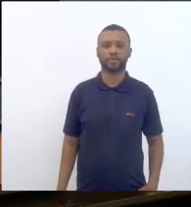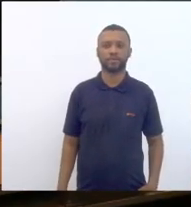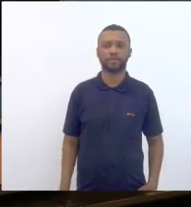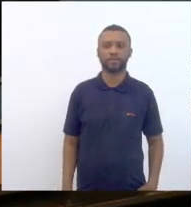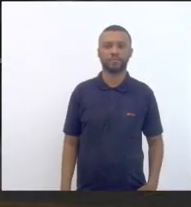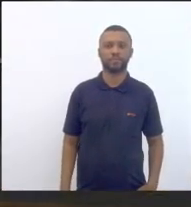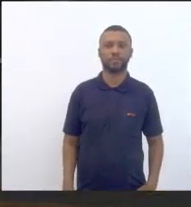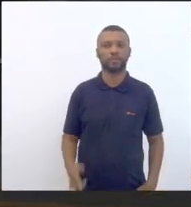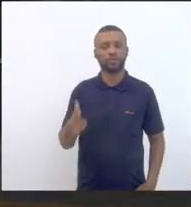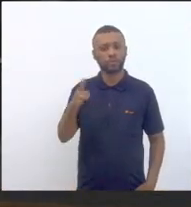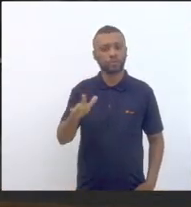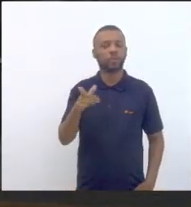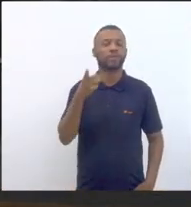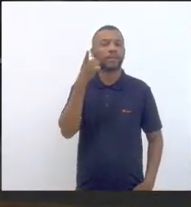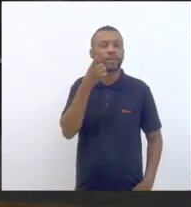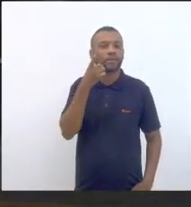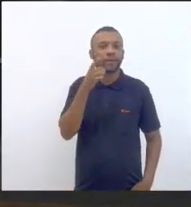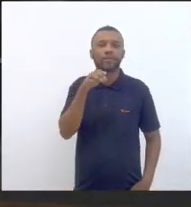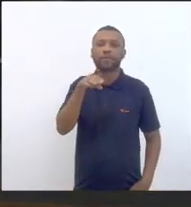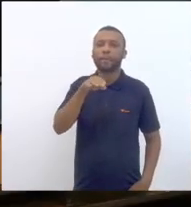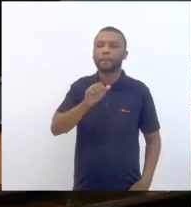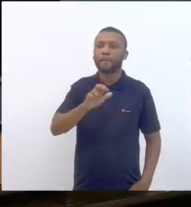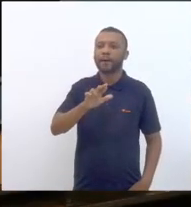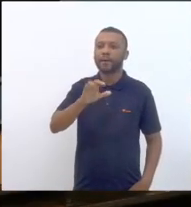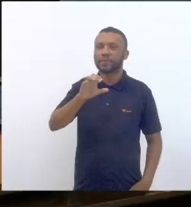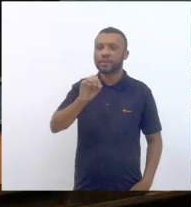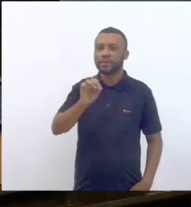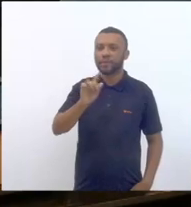Deputado Márcio Gualberto.